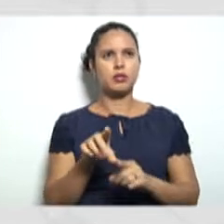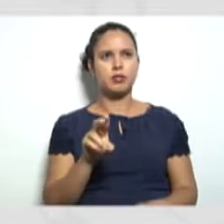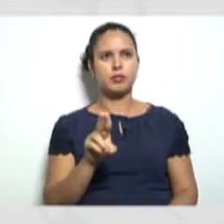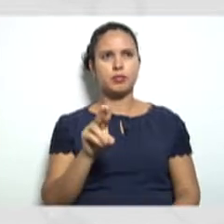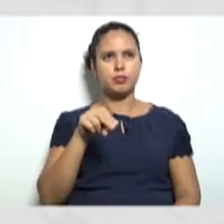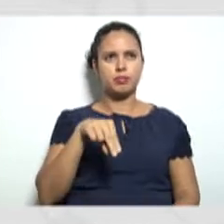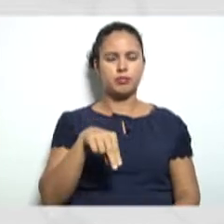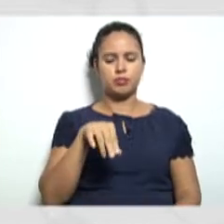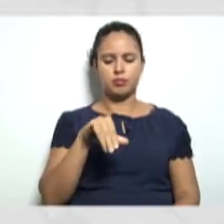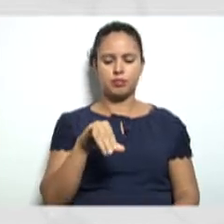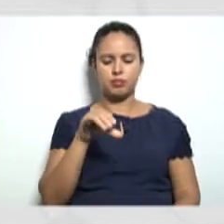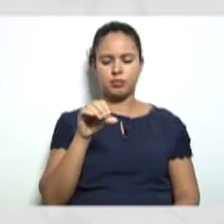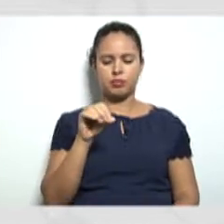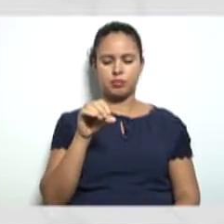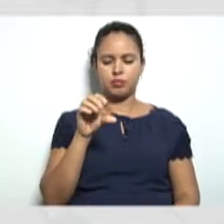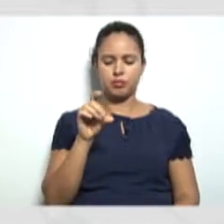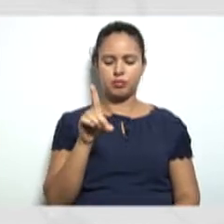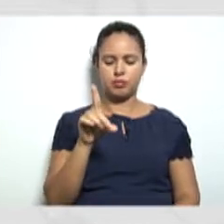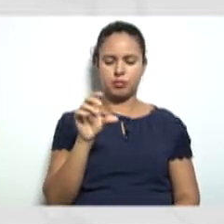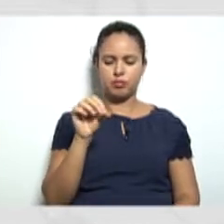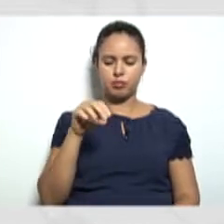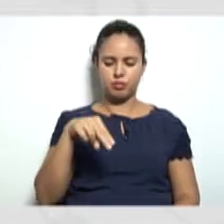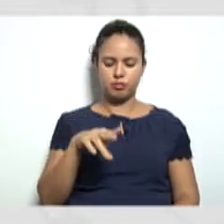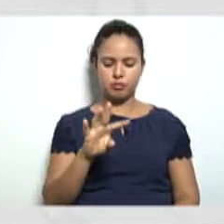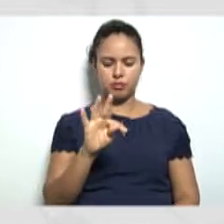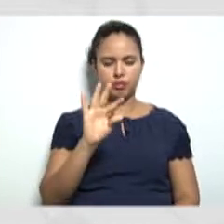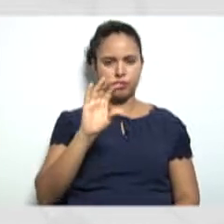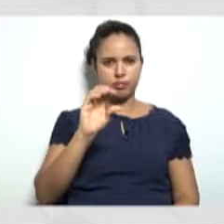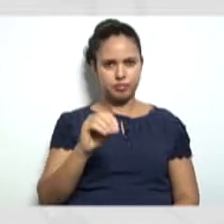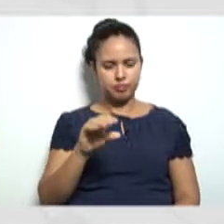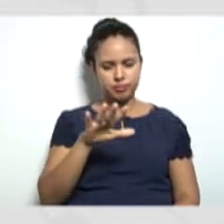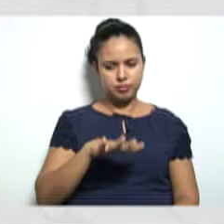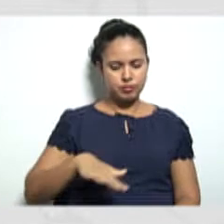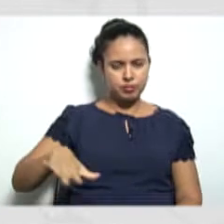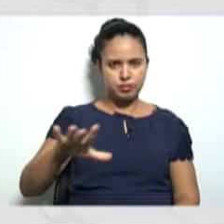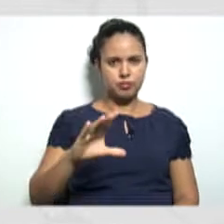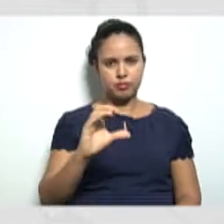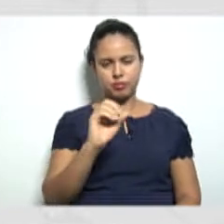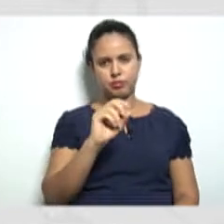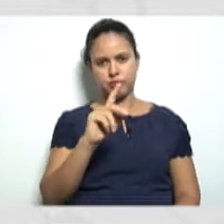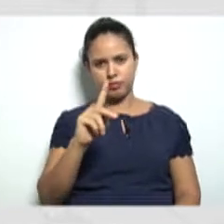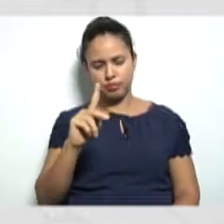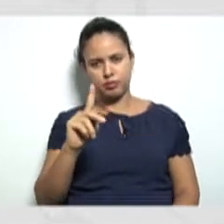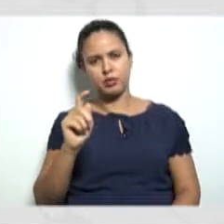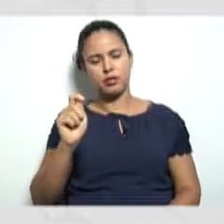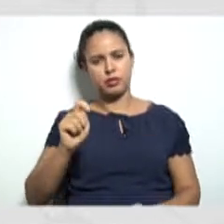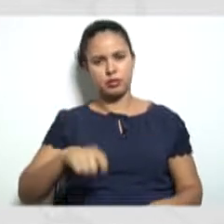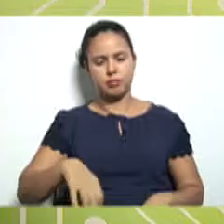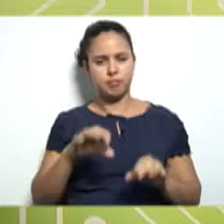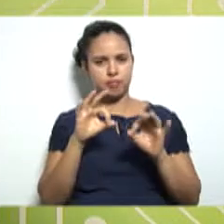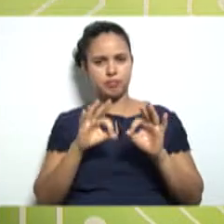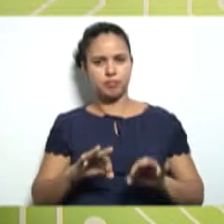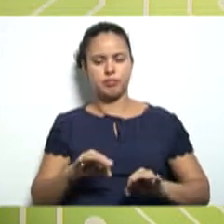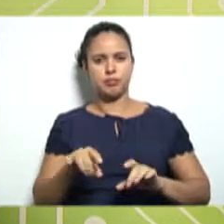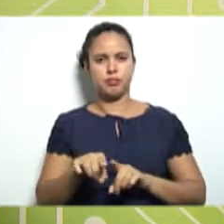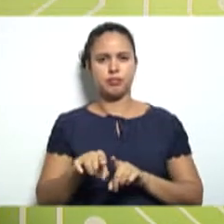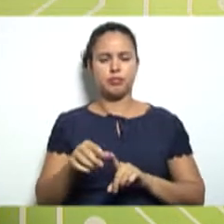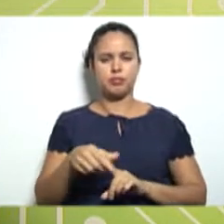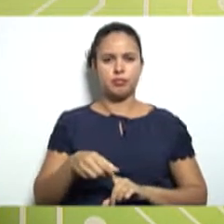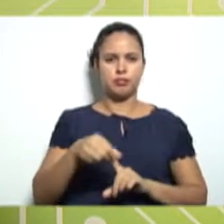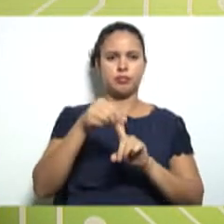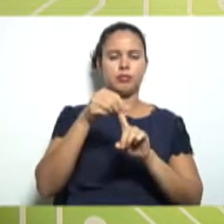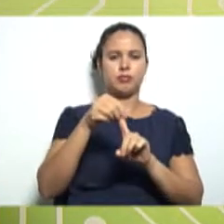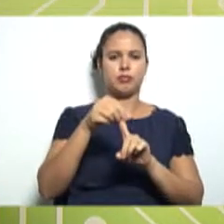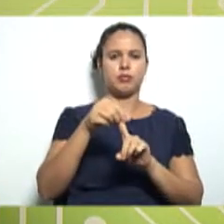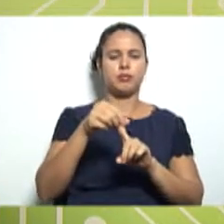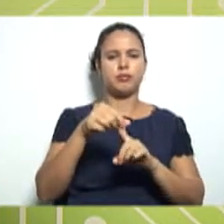empresas tão grandes, elas são nosso grande exemplo. É um ramo de cooperativismo que deu muito certo e até mesmo se destacou, não pertence mais ao ramo